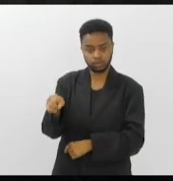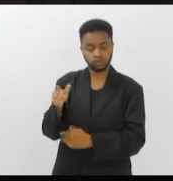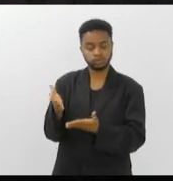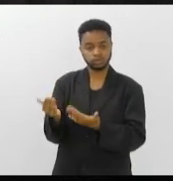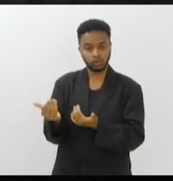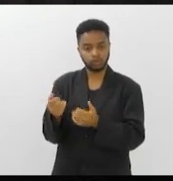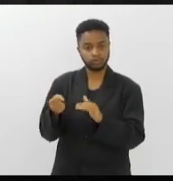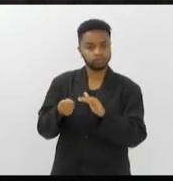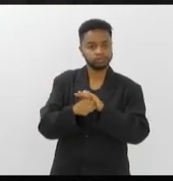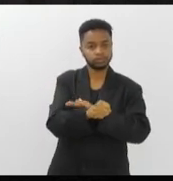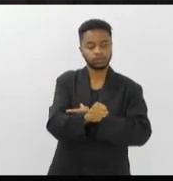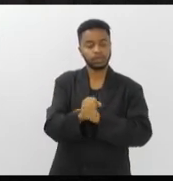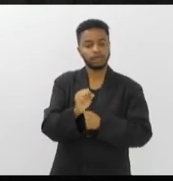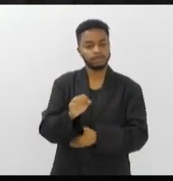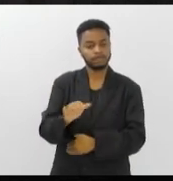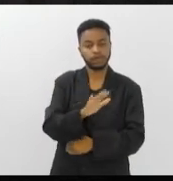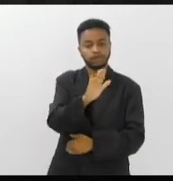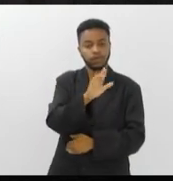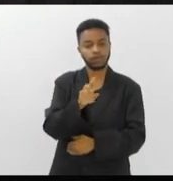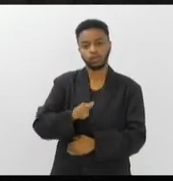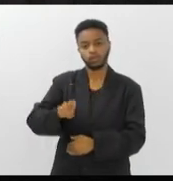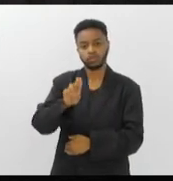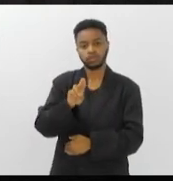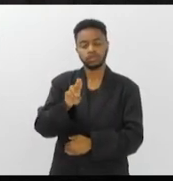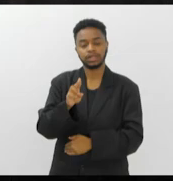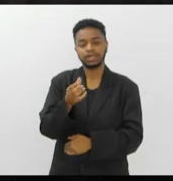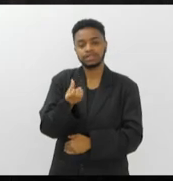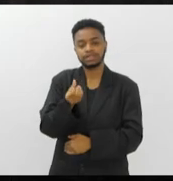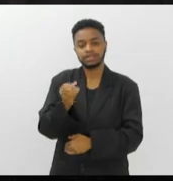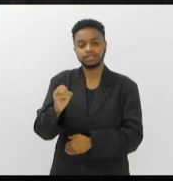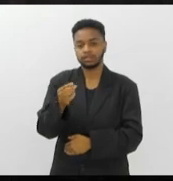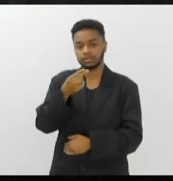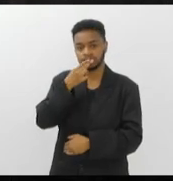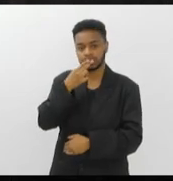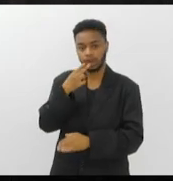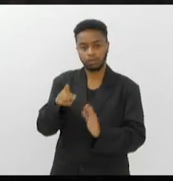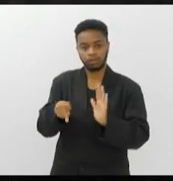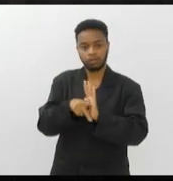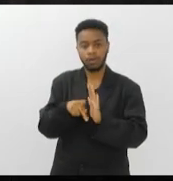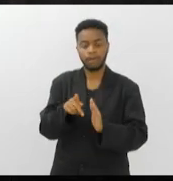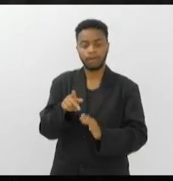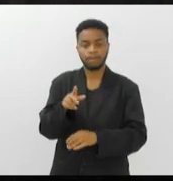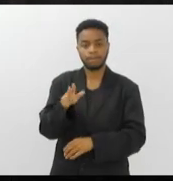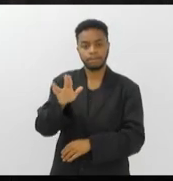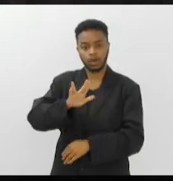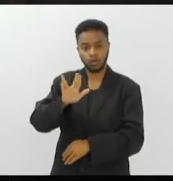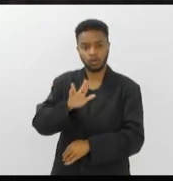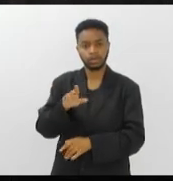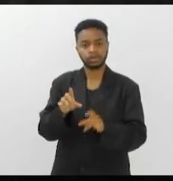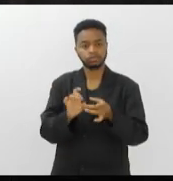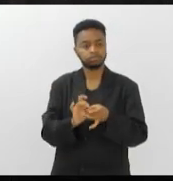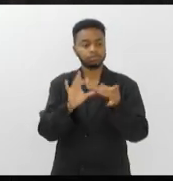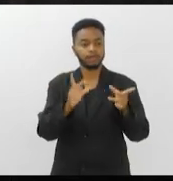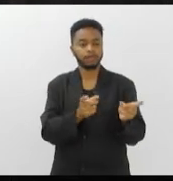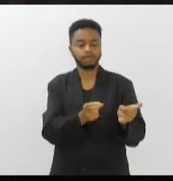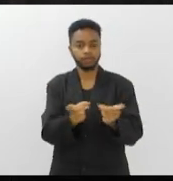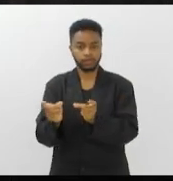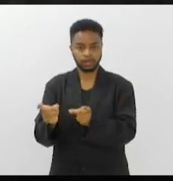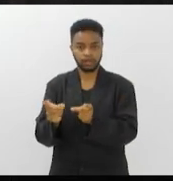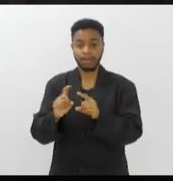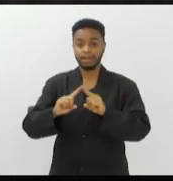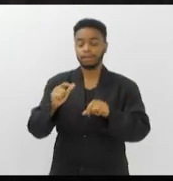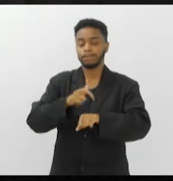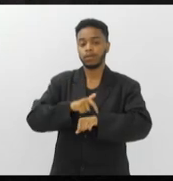ele na comunidade com 60 maconha no bolso e vai botar ele para vender. Quando o